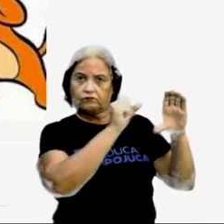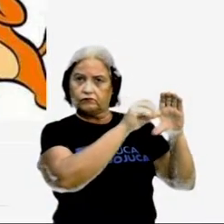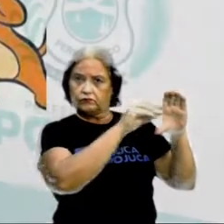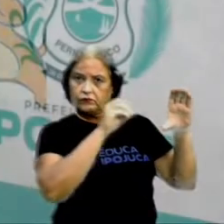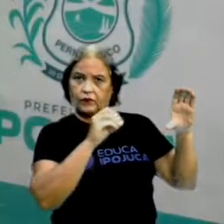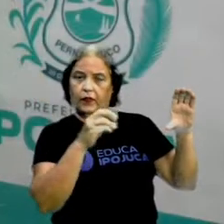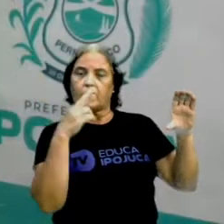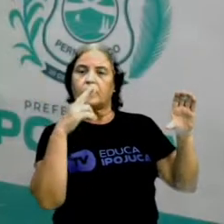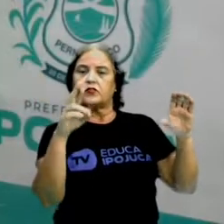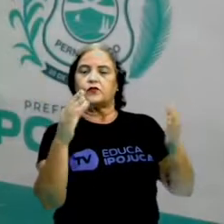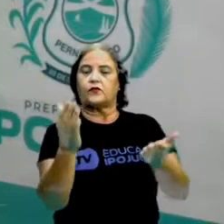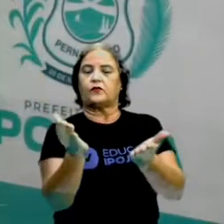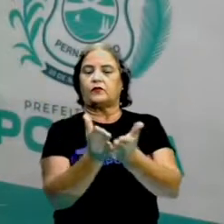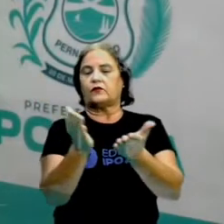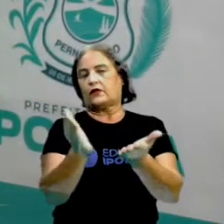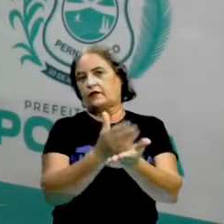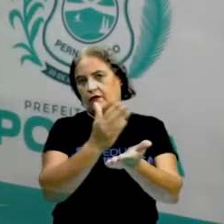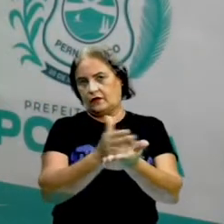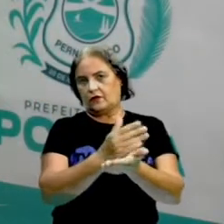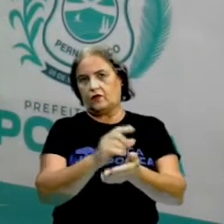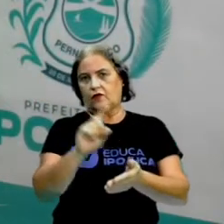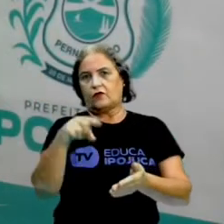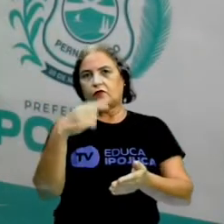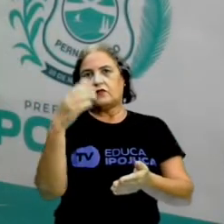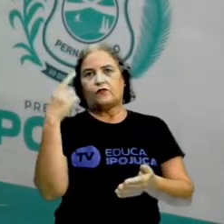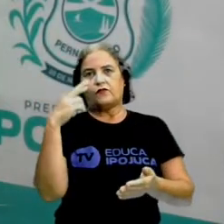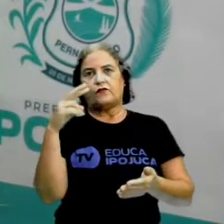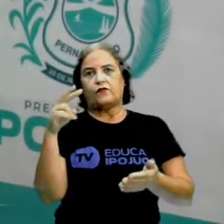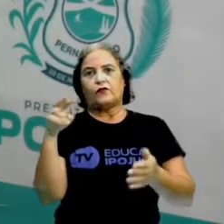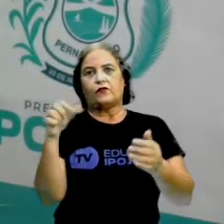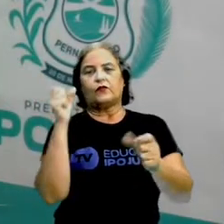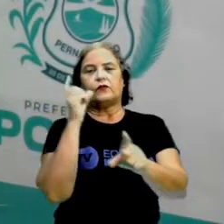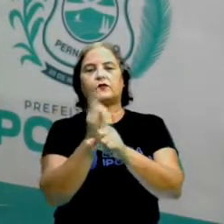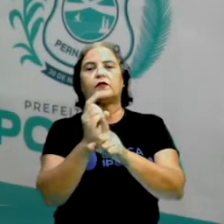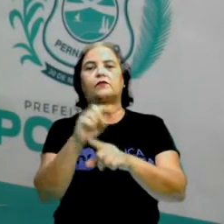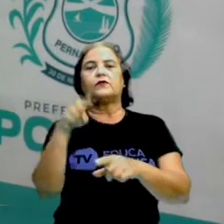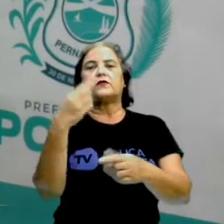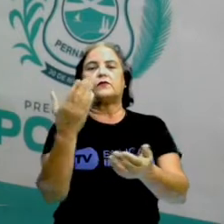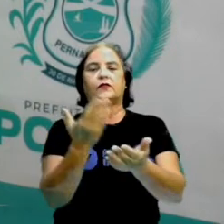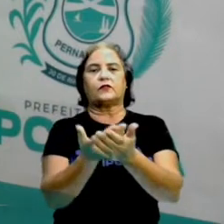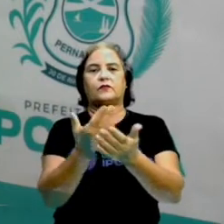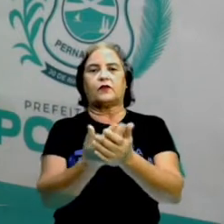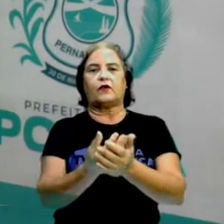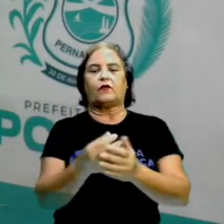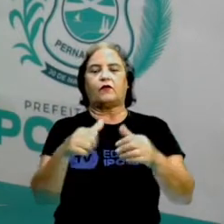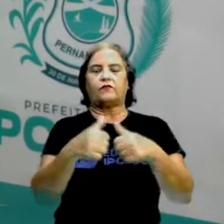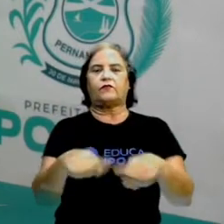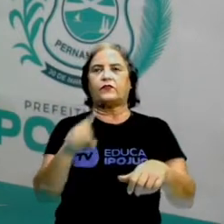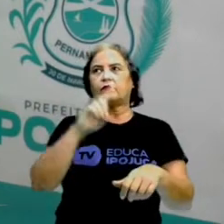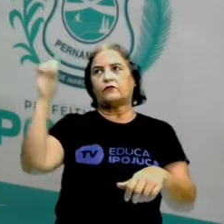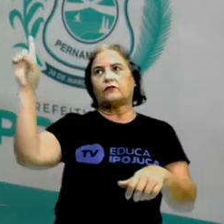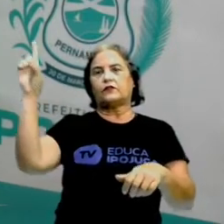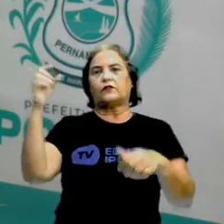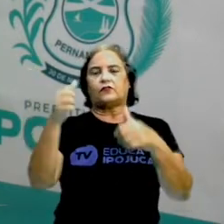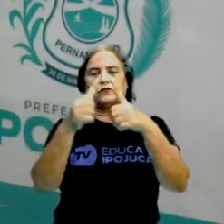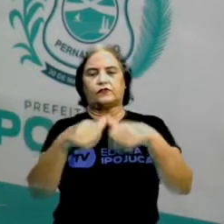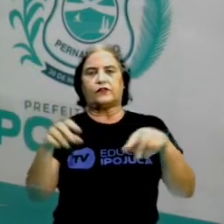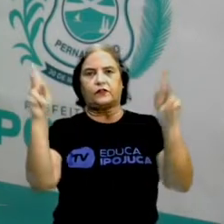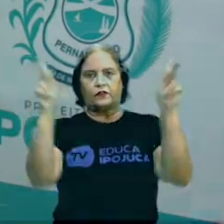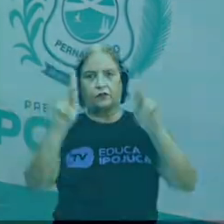certeza, nós nos veremos na próxima aula. Então, fique com Deus, fique na paz e até mais!